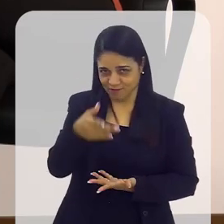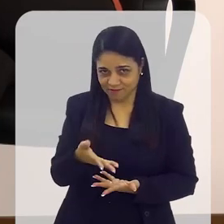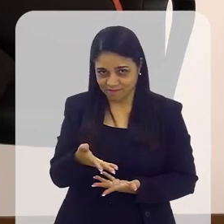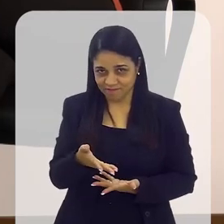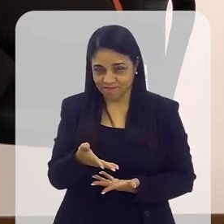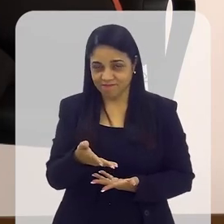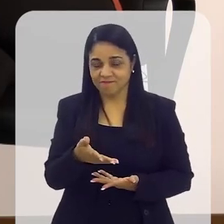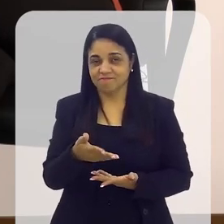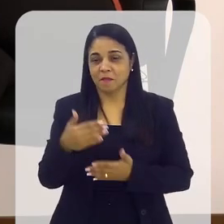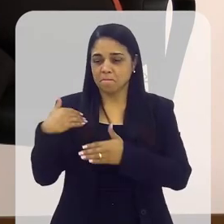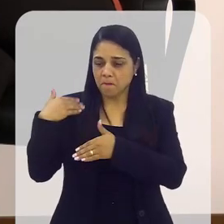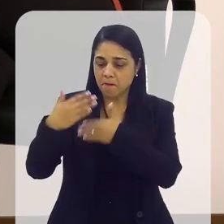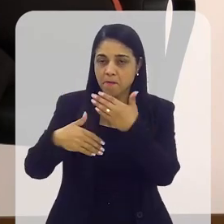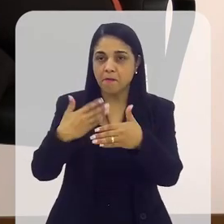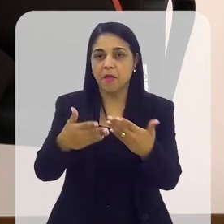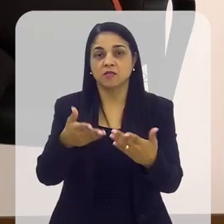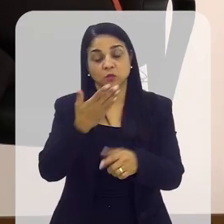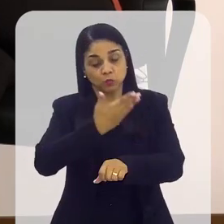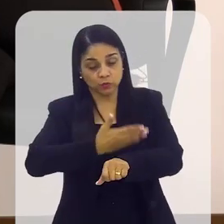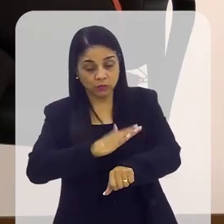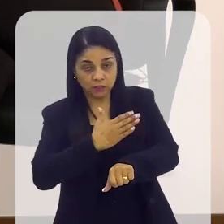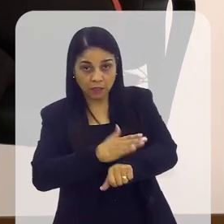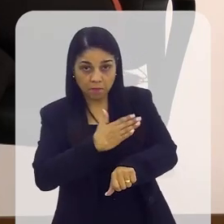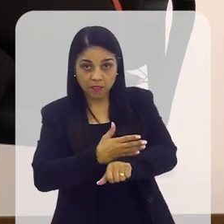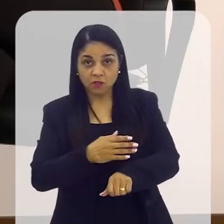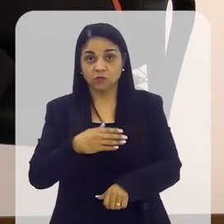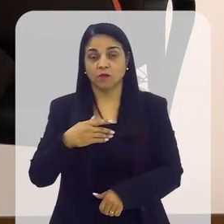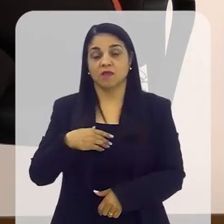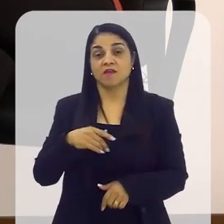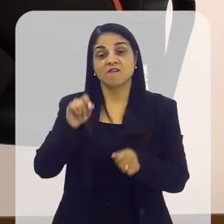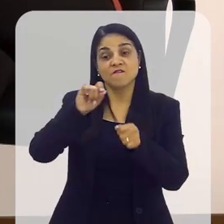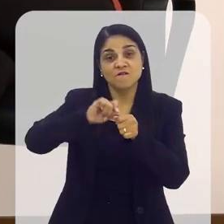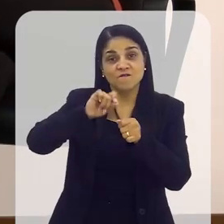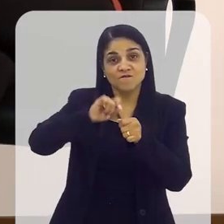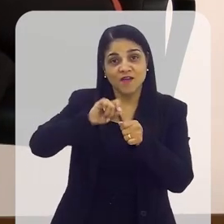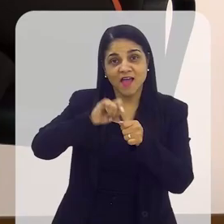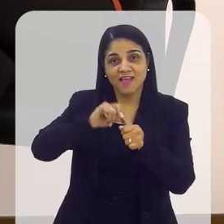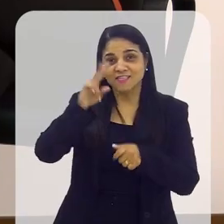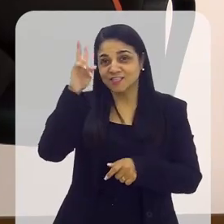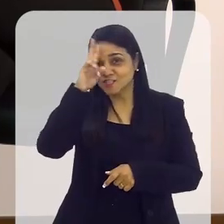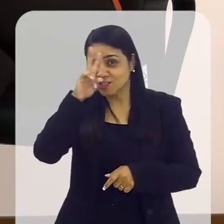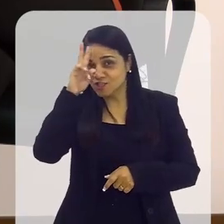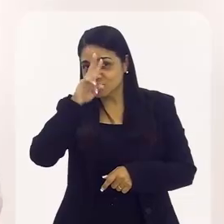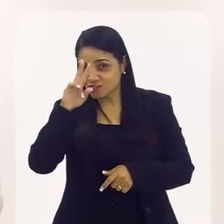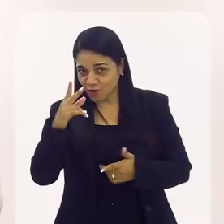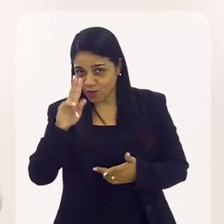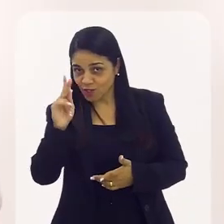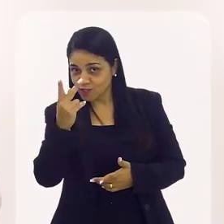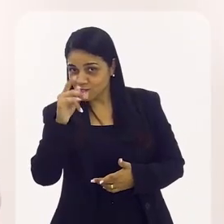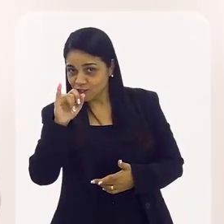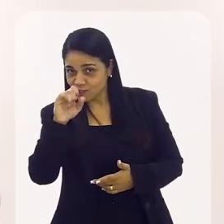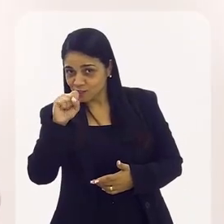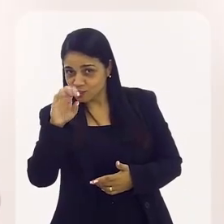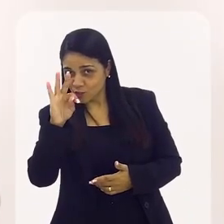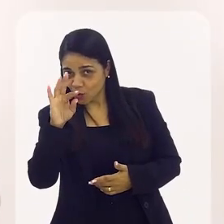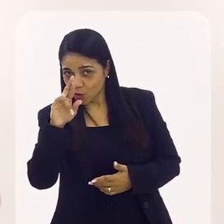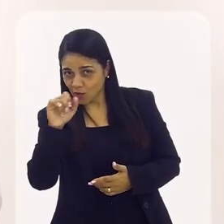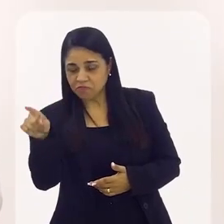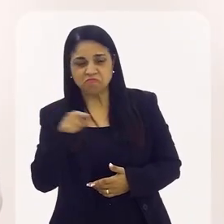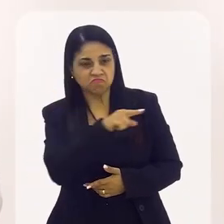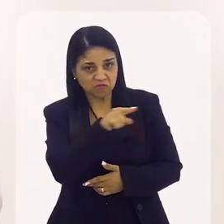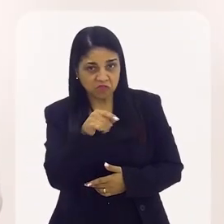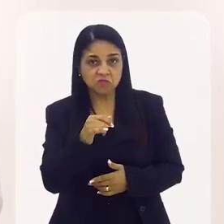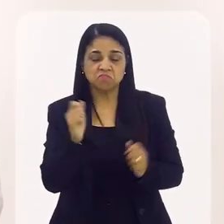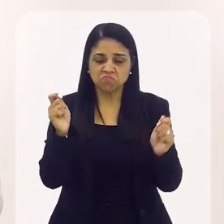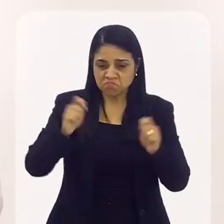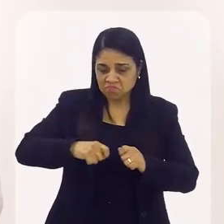história. Por isso que o treinamento é fazedores de história. E eu queria dizer uma coisa para vocês, gente. Quem puder ir